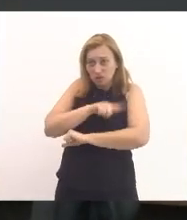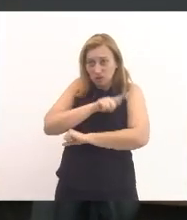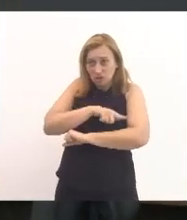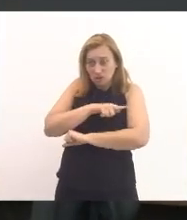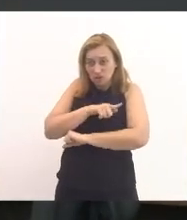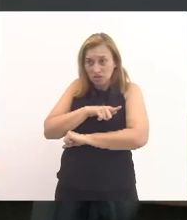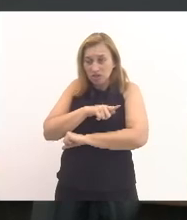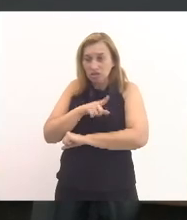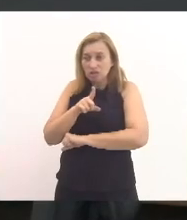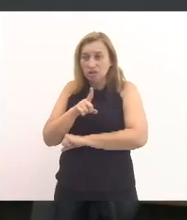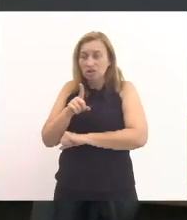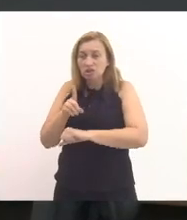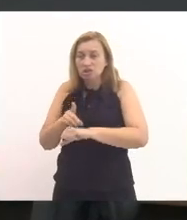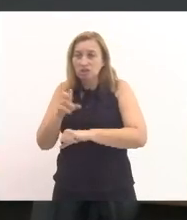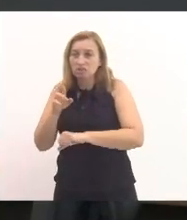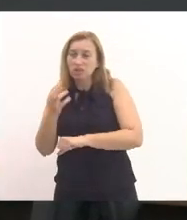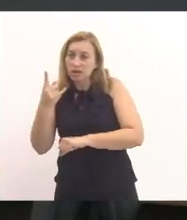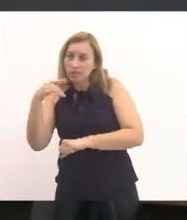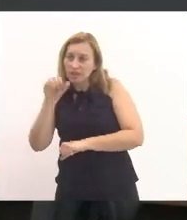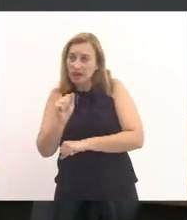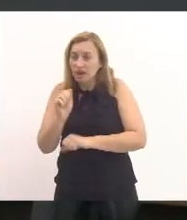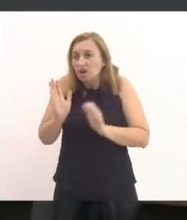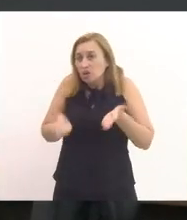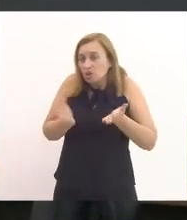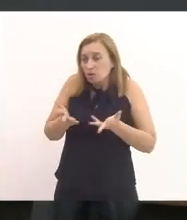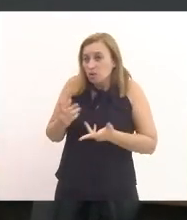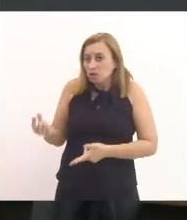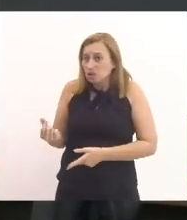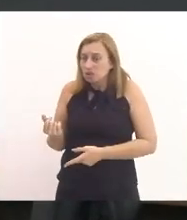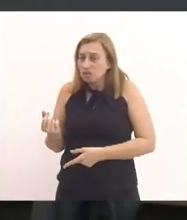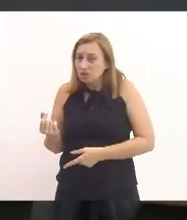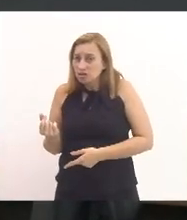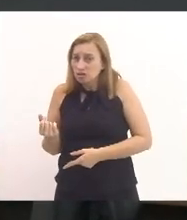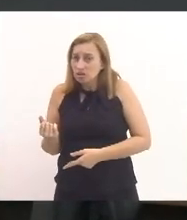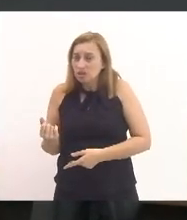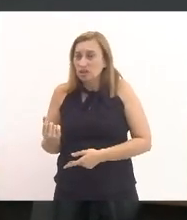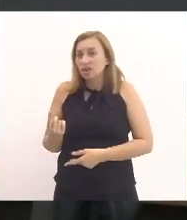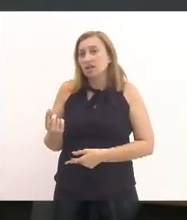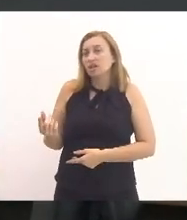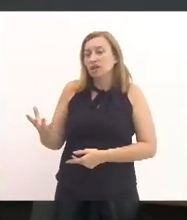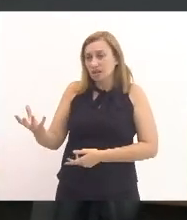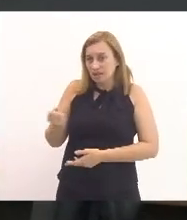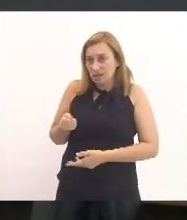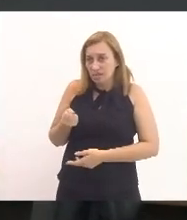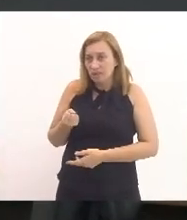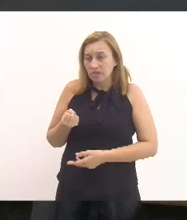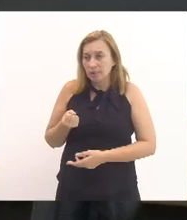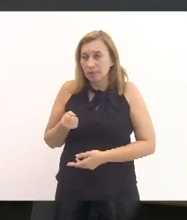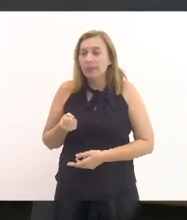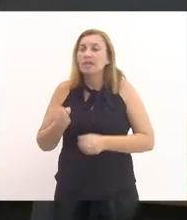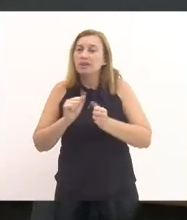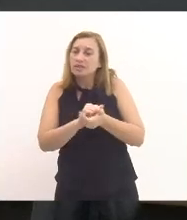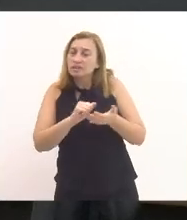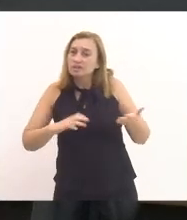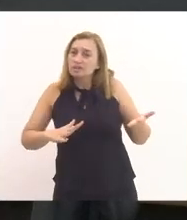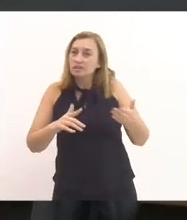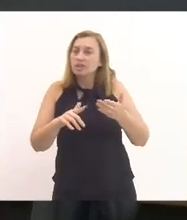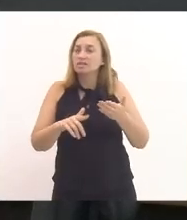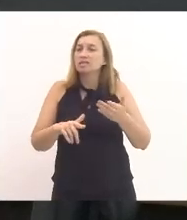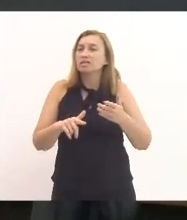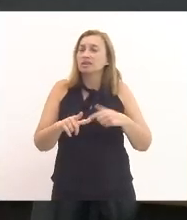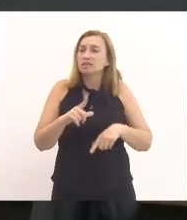diretora Dra Gabriela graça Oi e o valor hoje a gente recebe insalubridade para fazer essa essa essa atividade